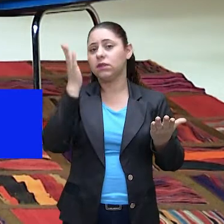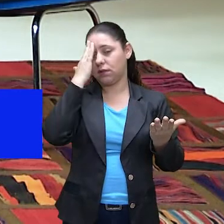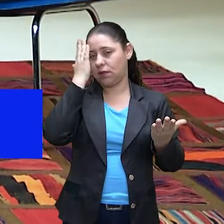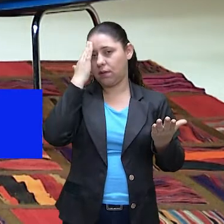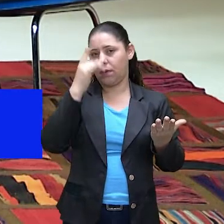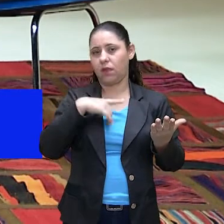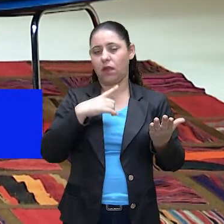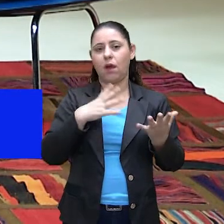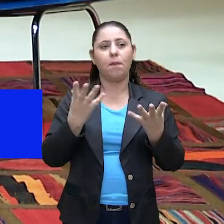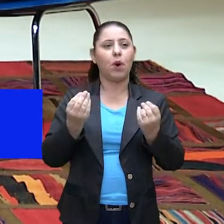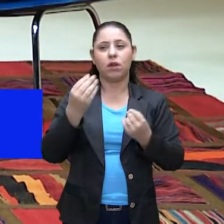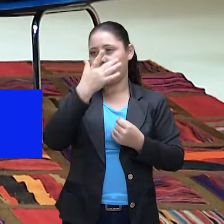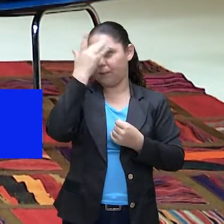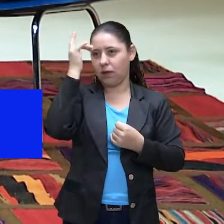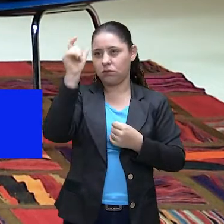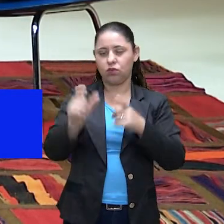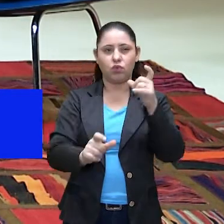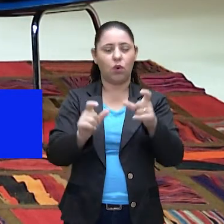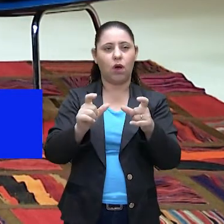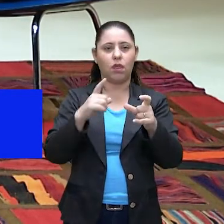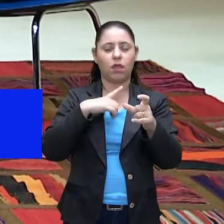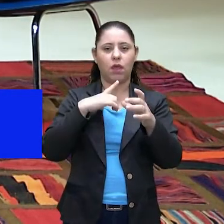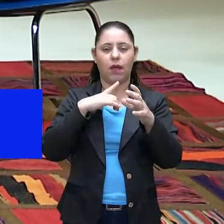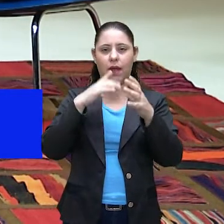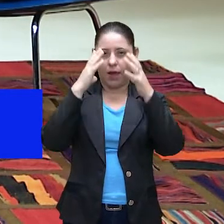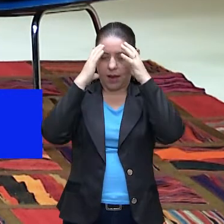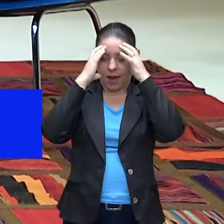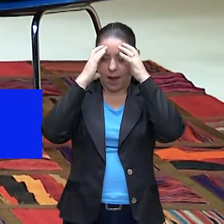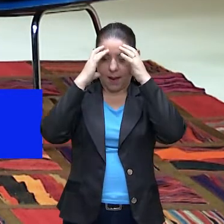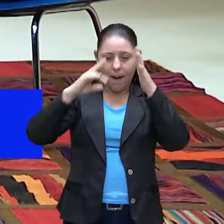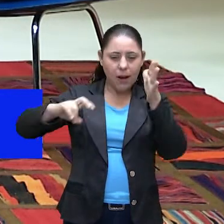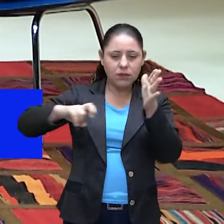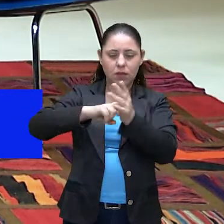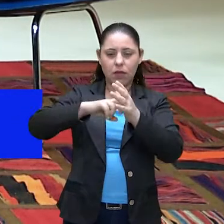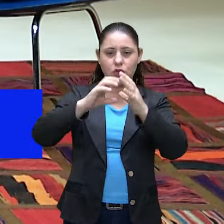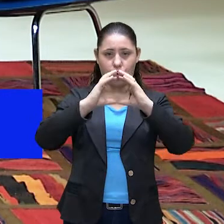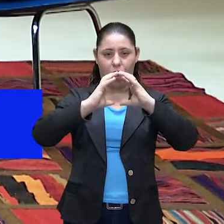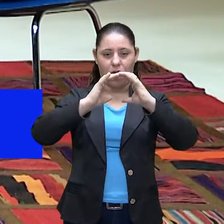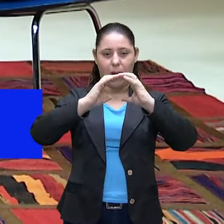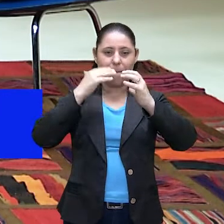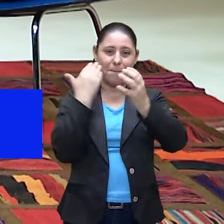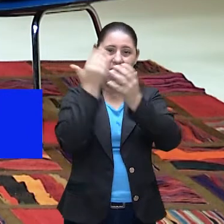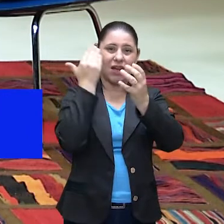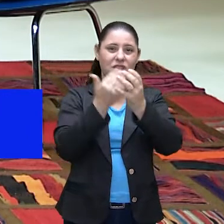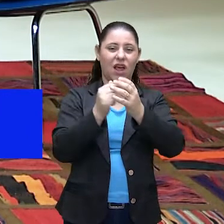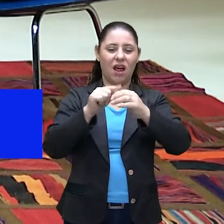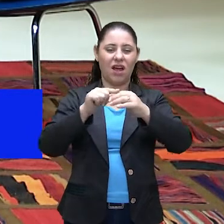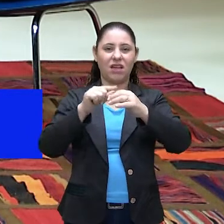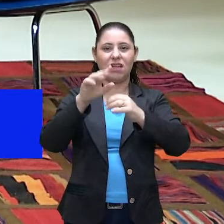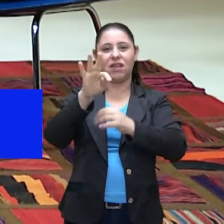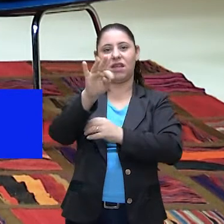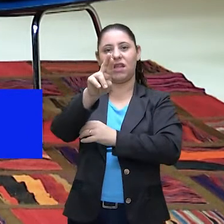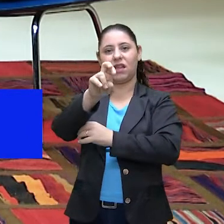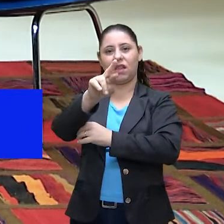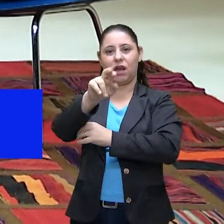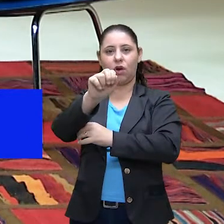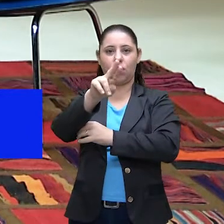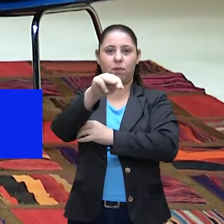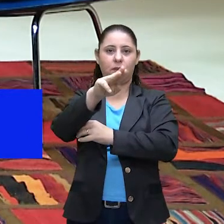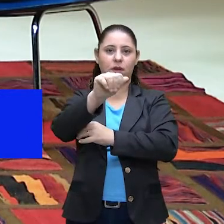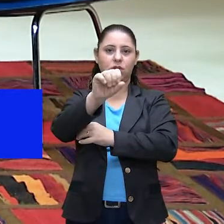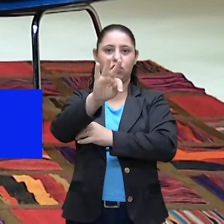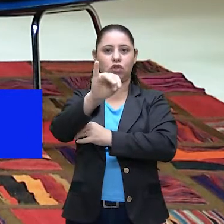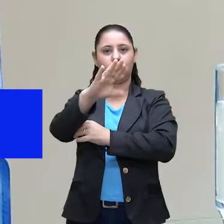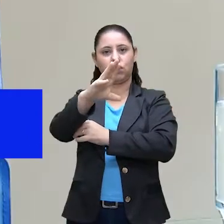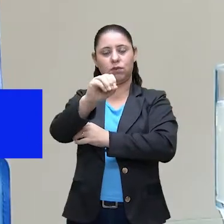a gente sabe que existem várias pessoas que sofrem o traumatismo craniano, toda pessoa que sofre o traumatismo craniano fica com